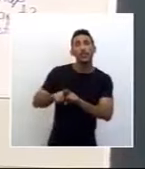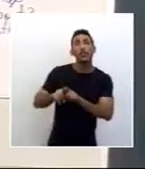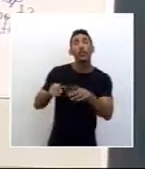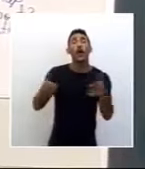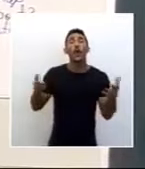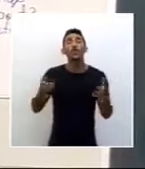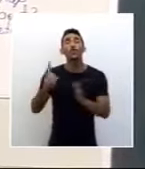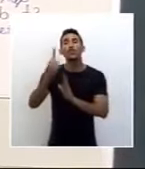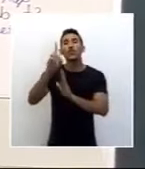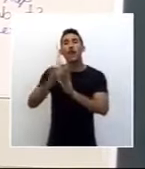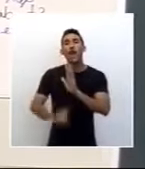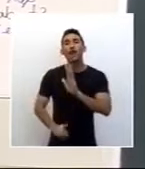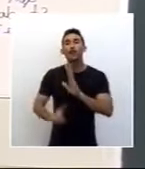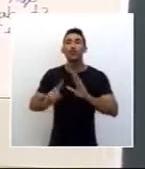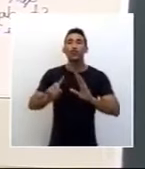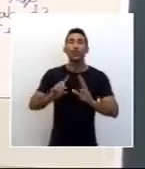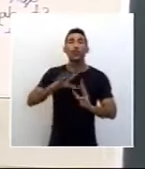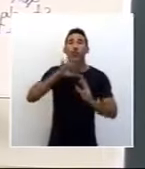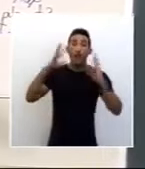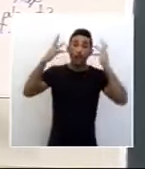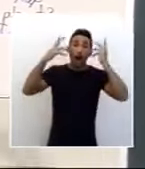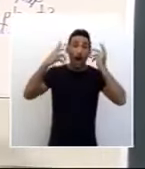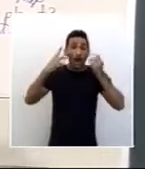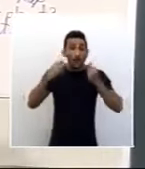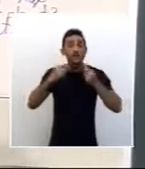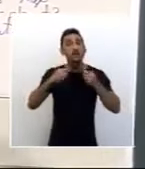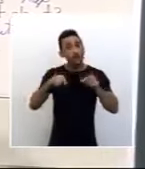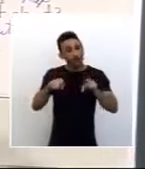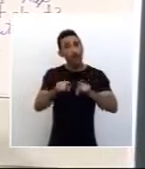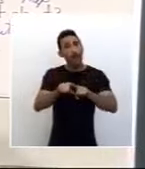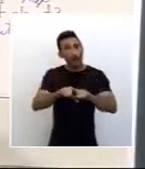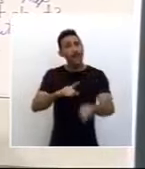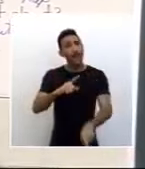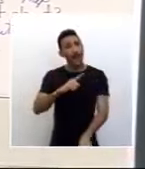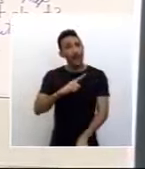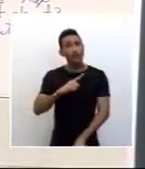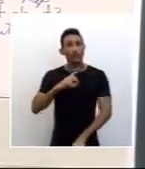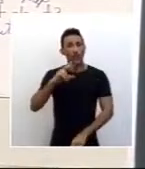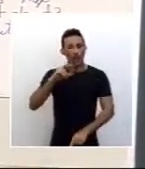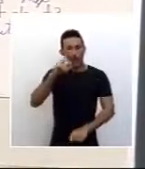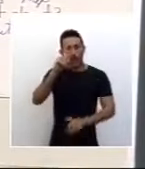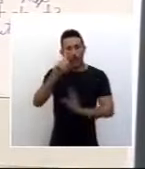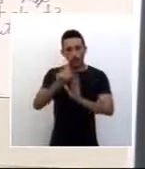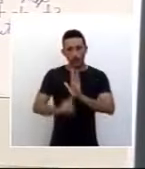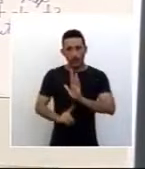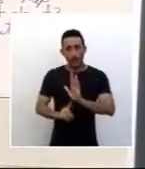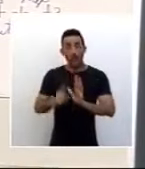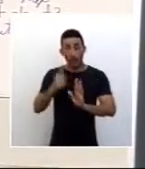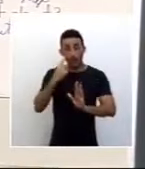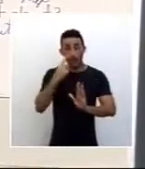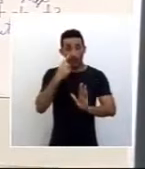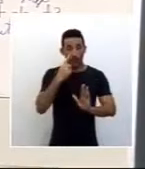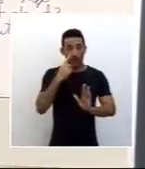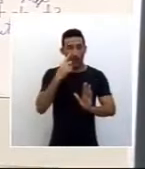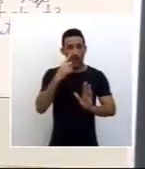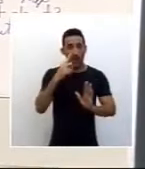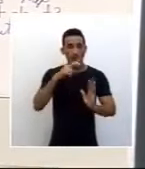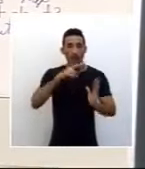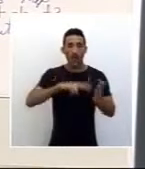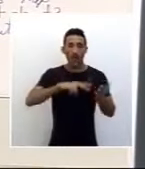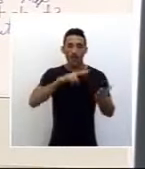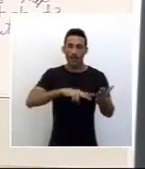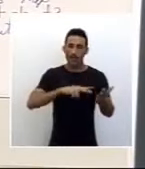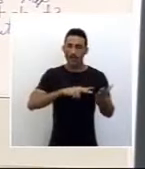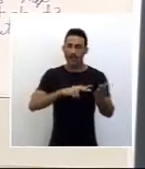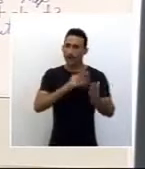já que a gente fala tanto dos direitos os animais também têm direitos vamos ver o Ah não vou ler o texto agora não porque nós temos ainda